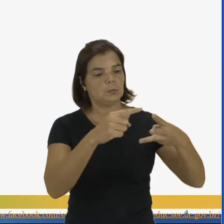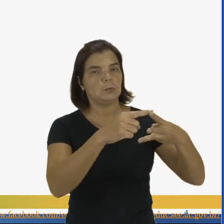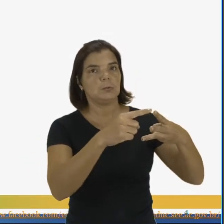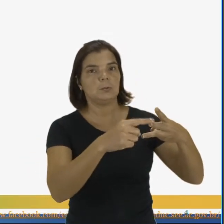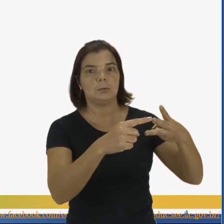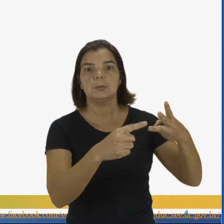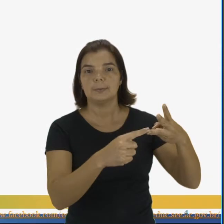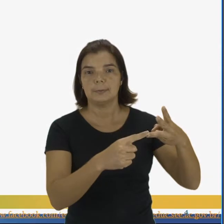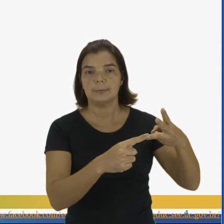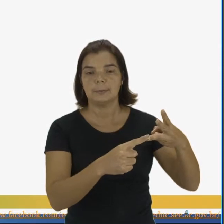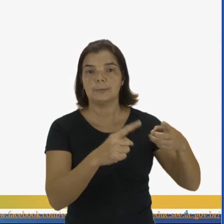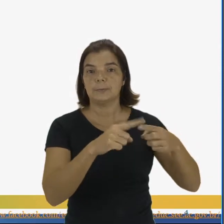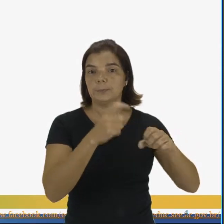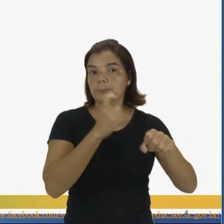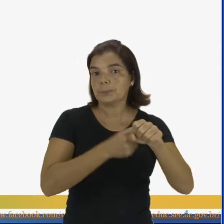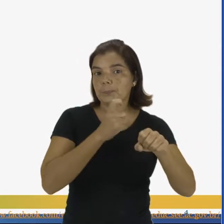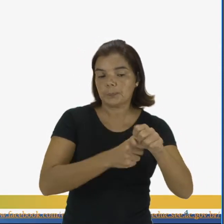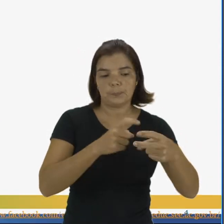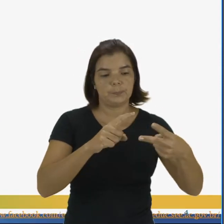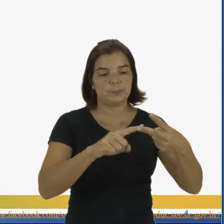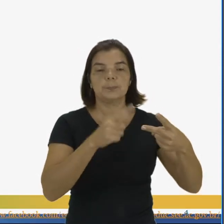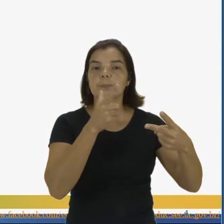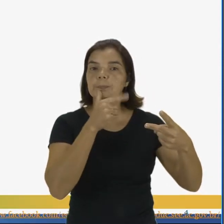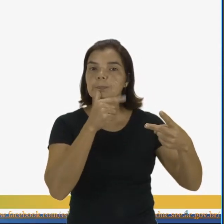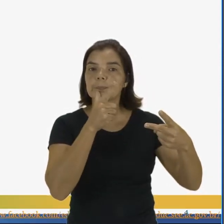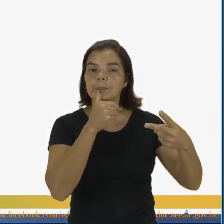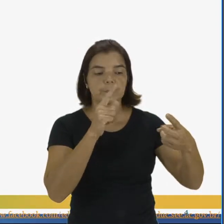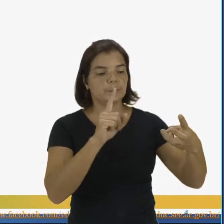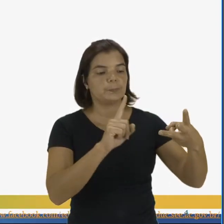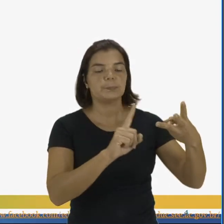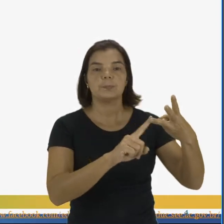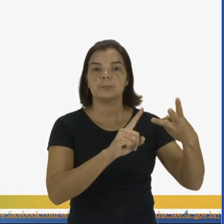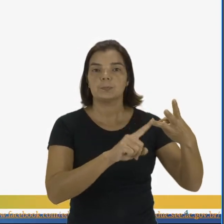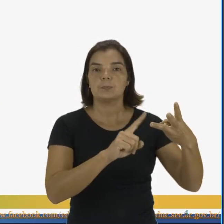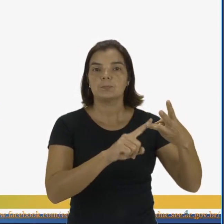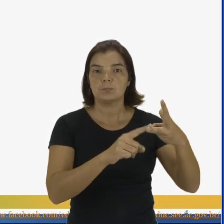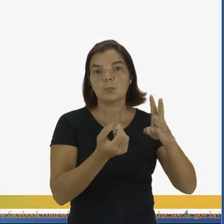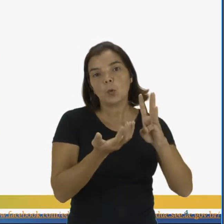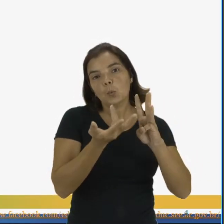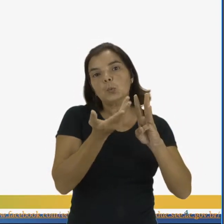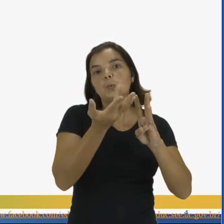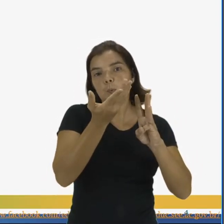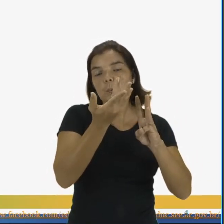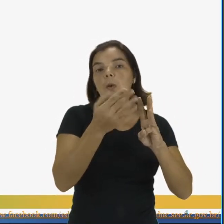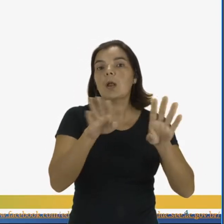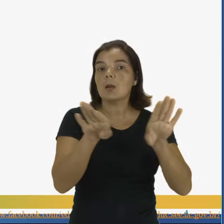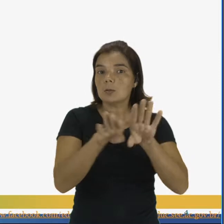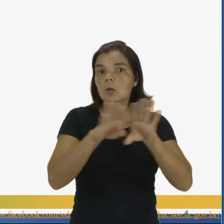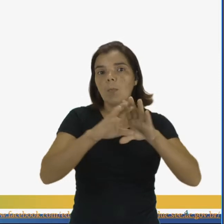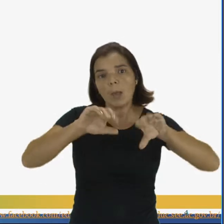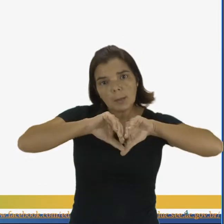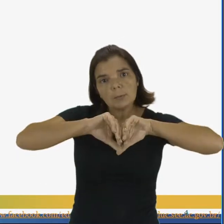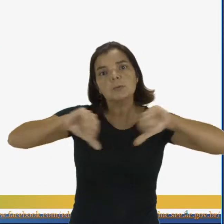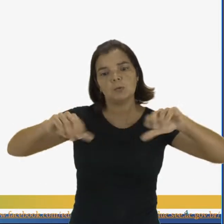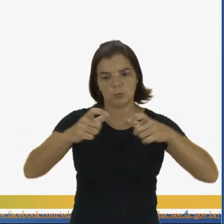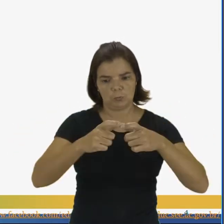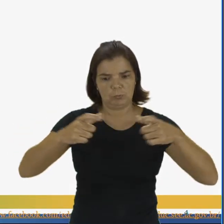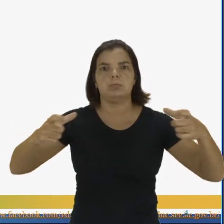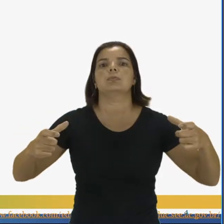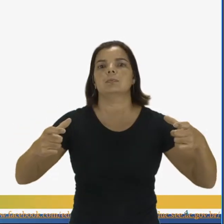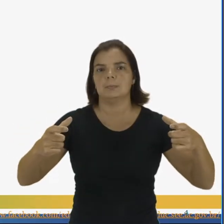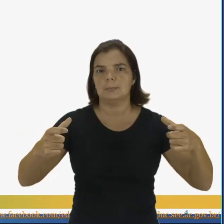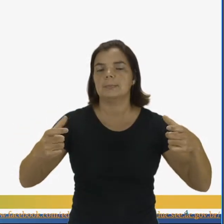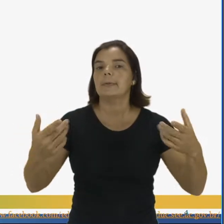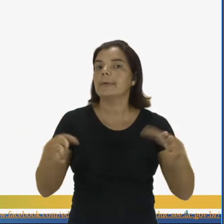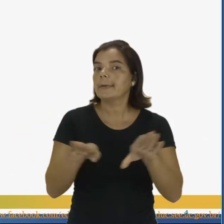matéria, tanto sólido como líquido e o gás, eles dilatam, tá bom? E